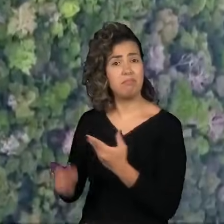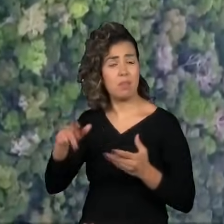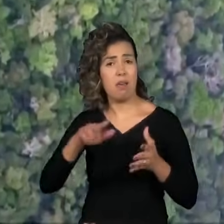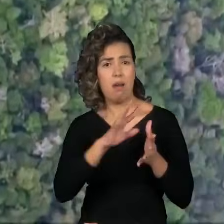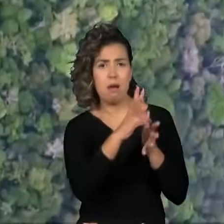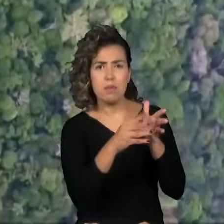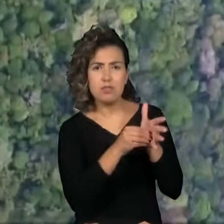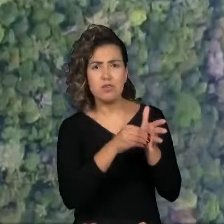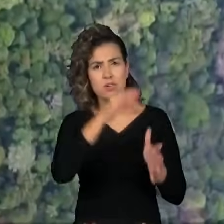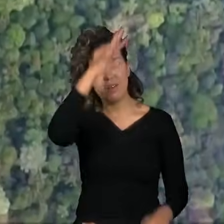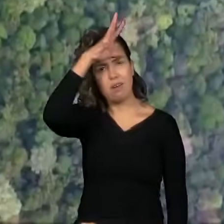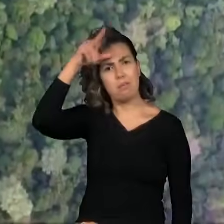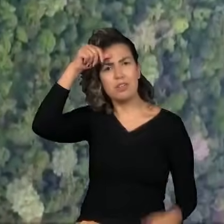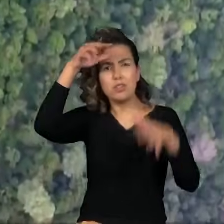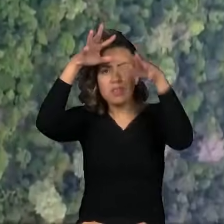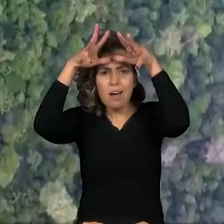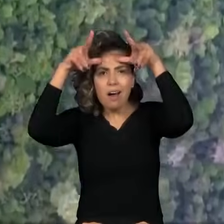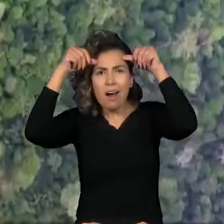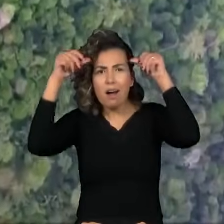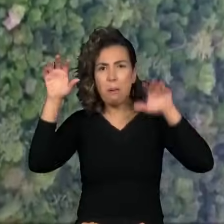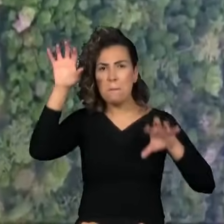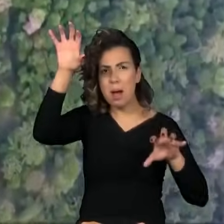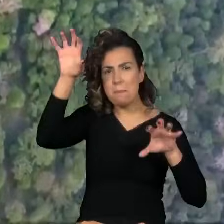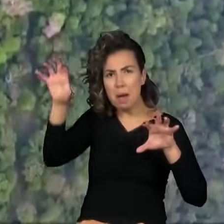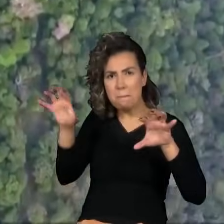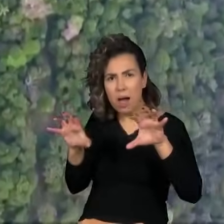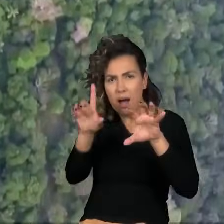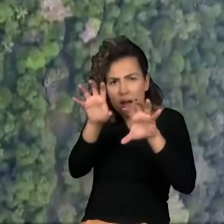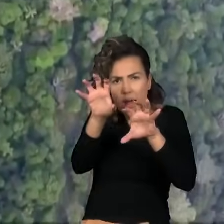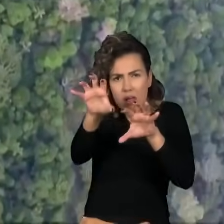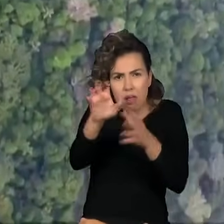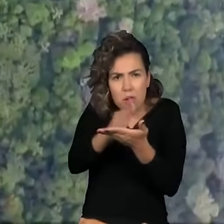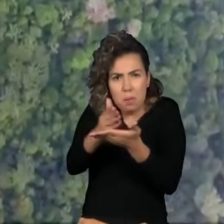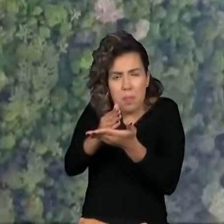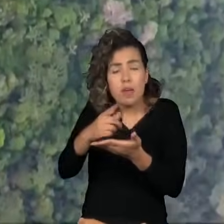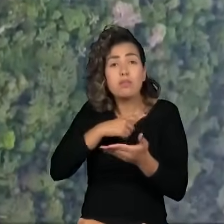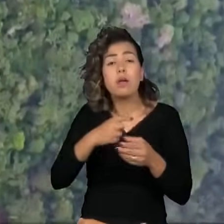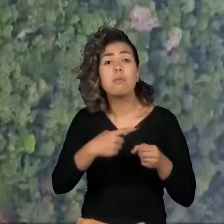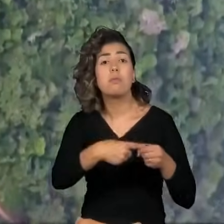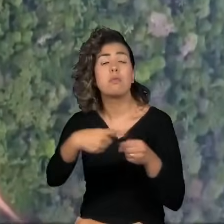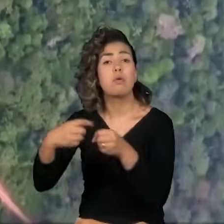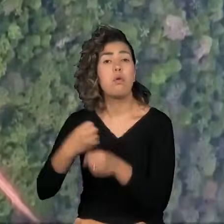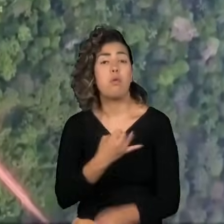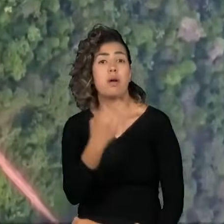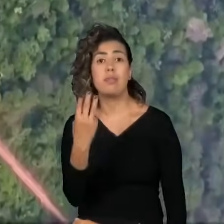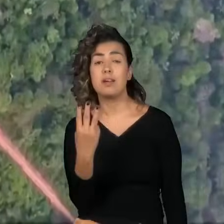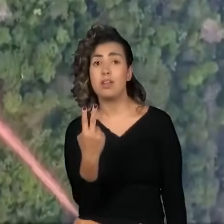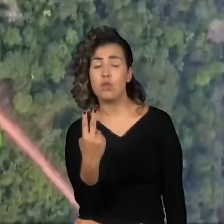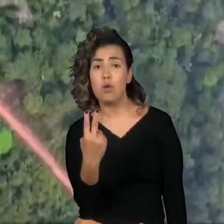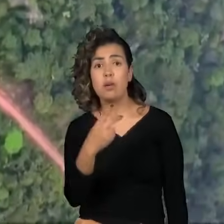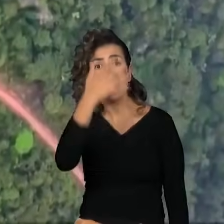Acre e Rondônia. Estão aqui 32 municípios e uma população estimada em quase 2 milhões de pessoas.